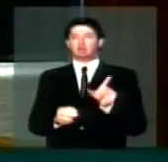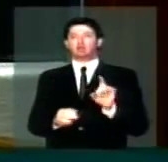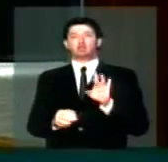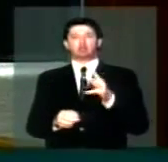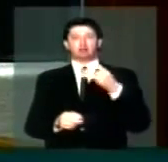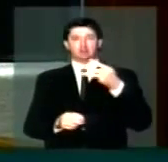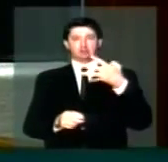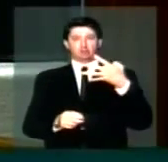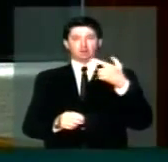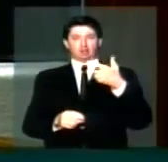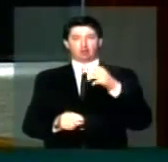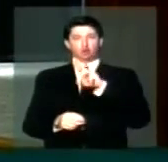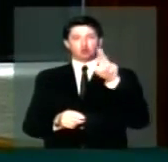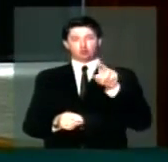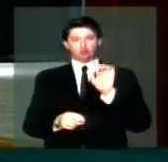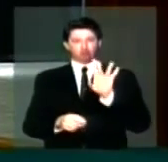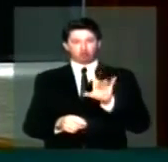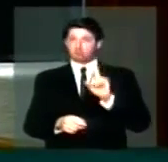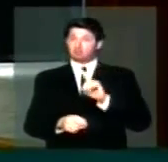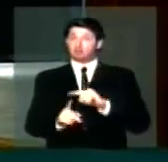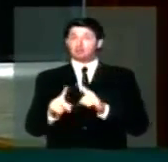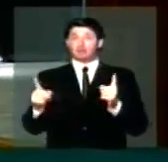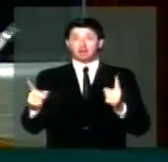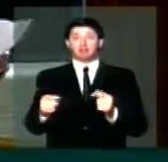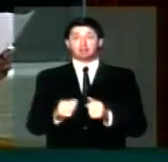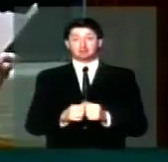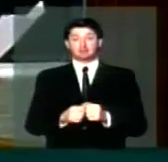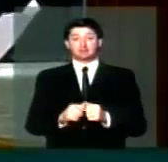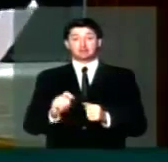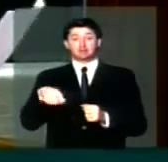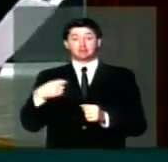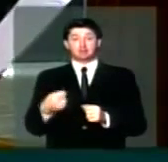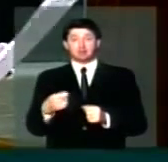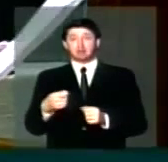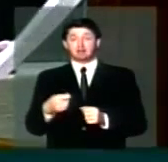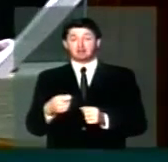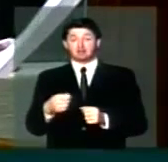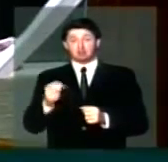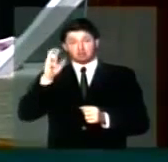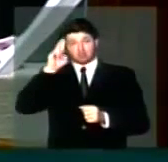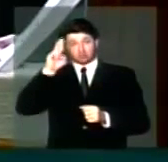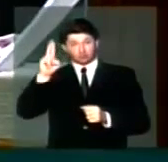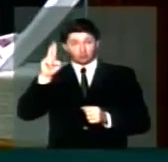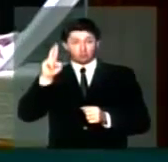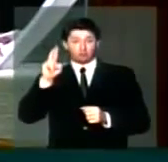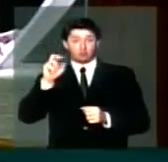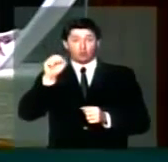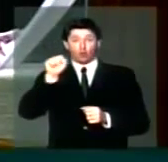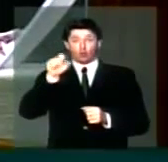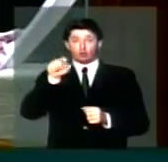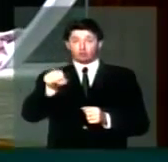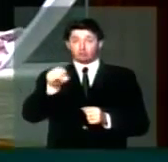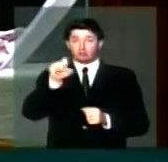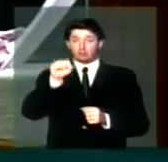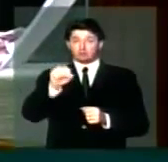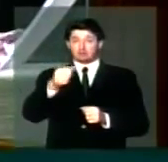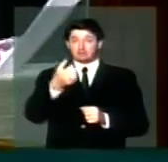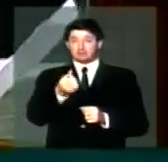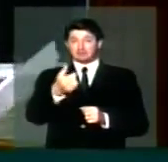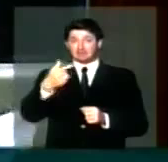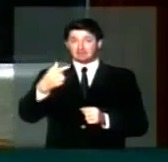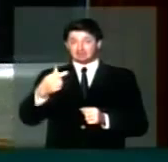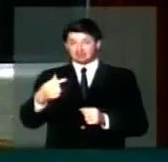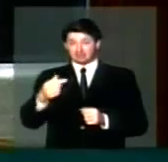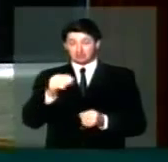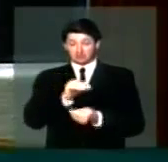os 342 nomes, mas quem são os proprietários das